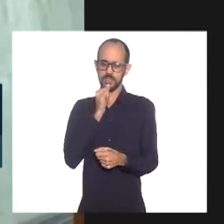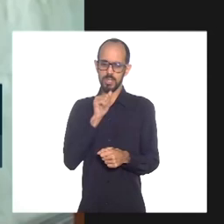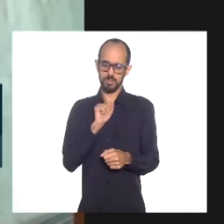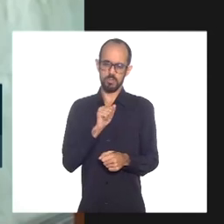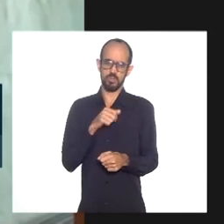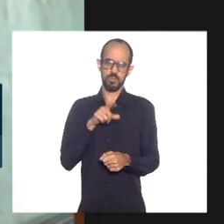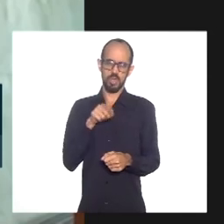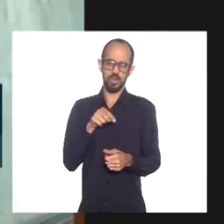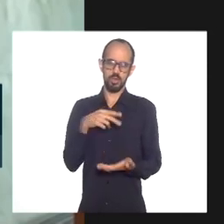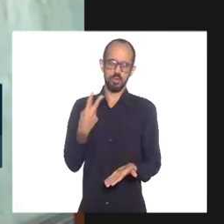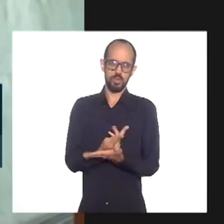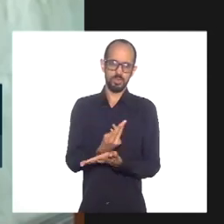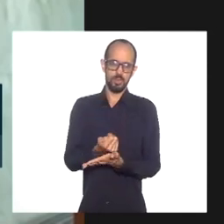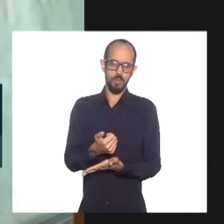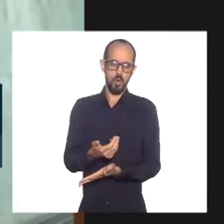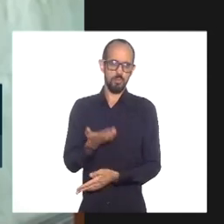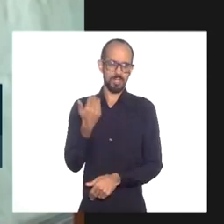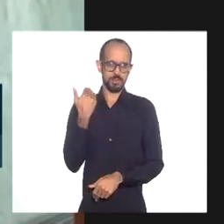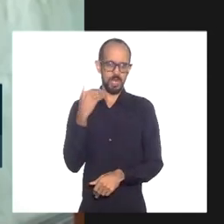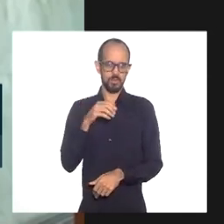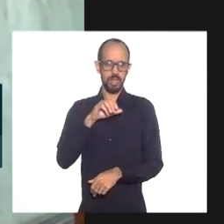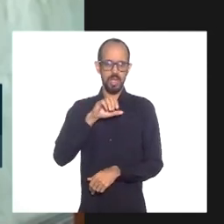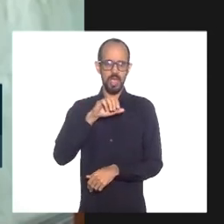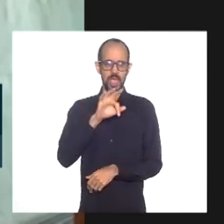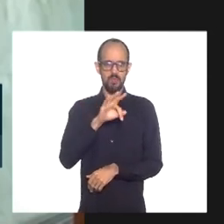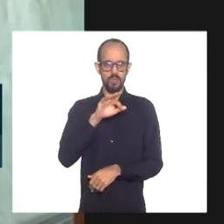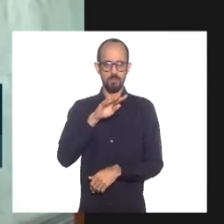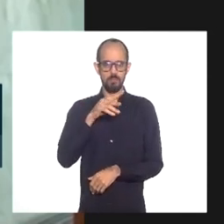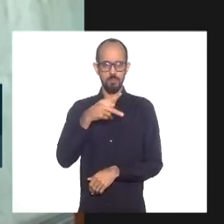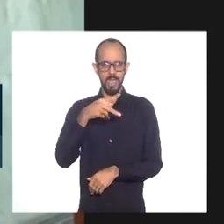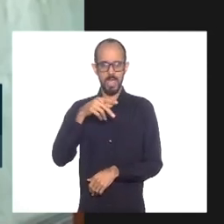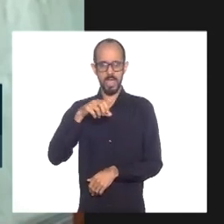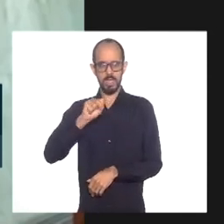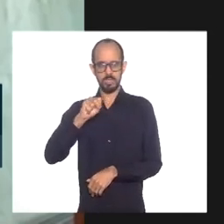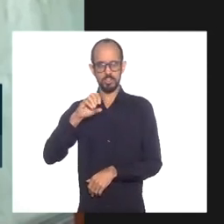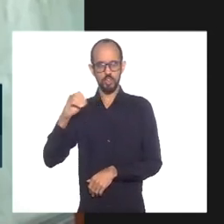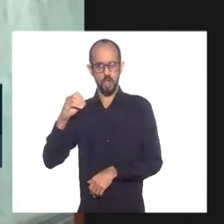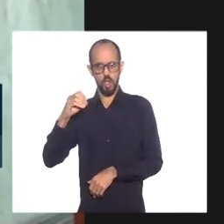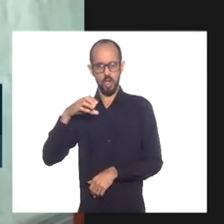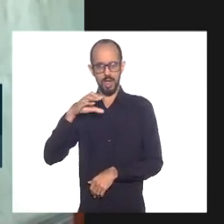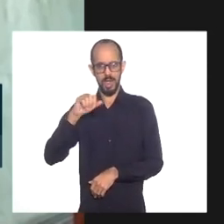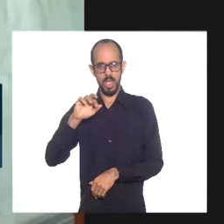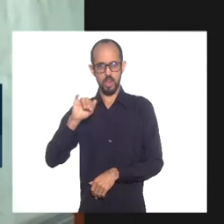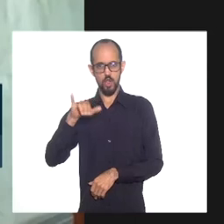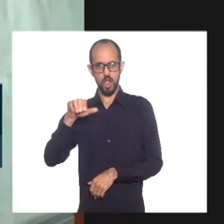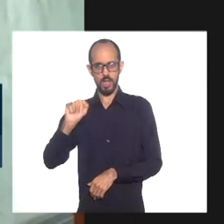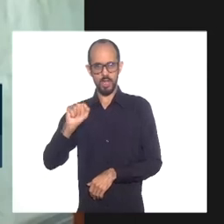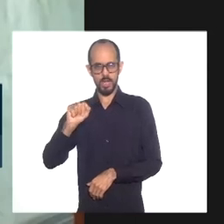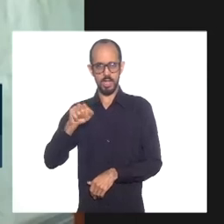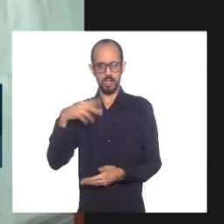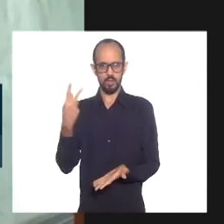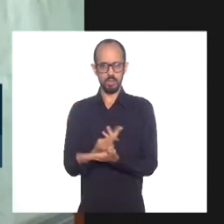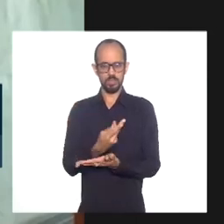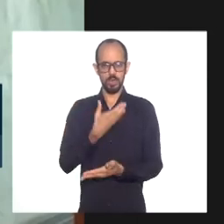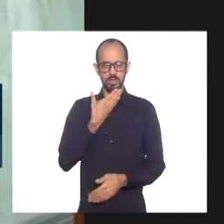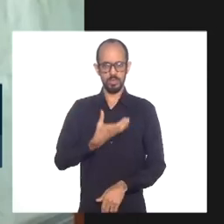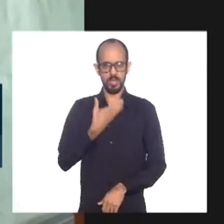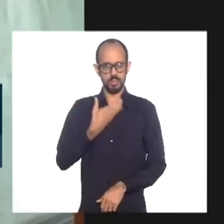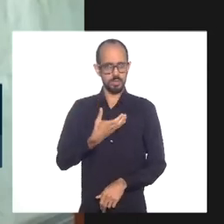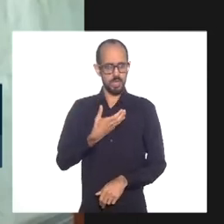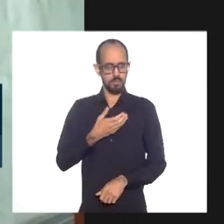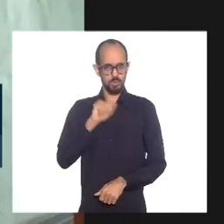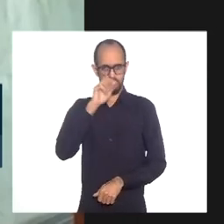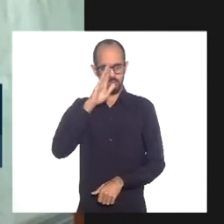bem recente, que é a FPSO Carioca, ela chegou no Brasil agora, em dezembro, e ela